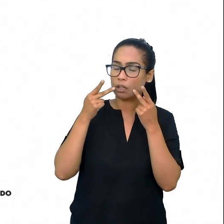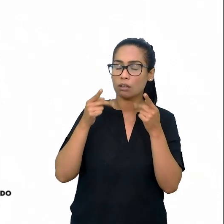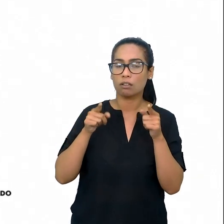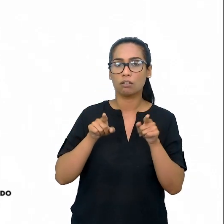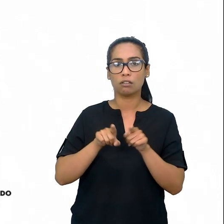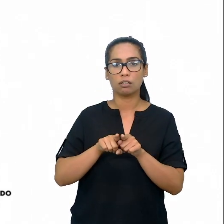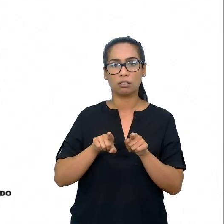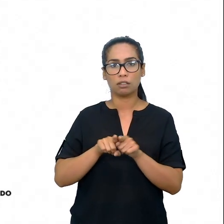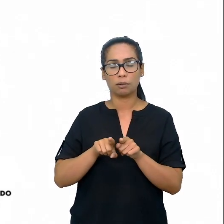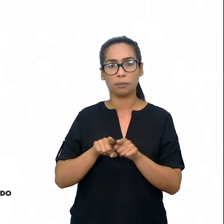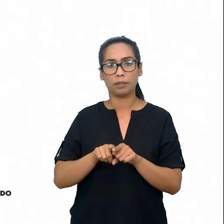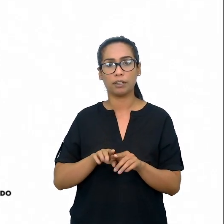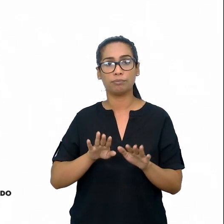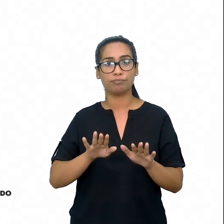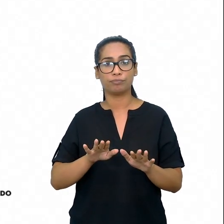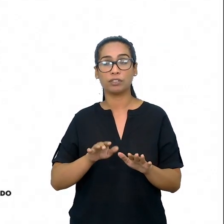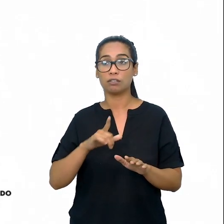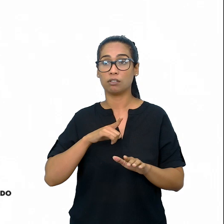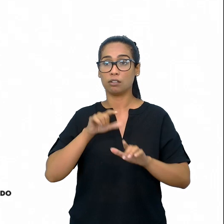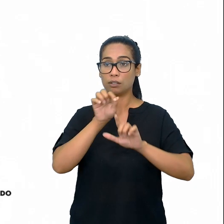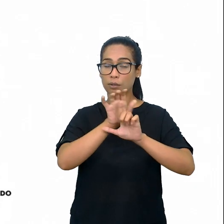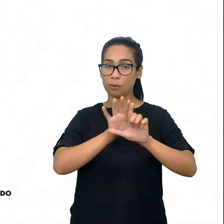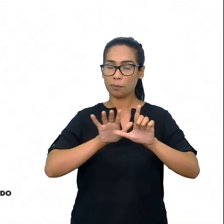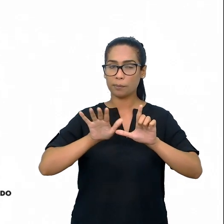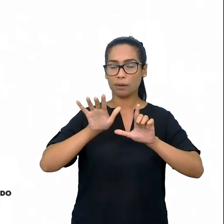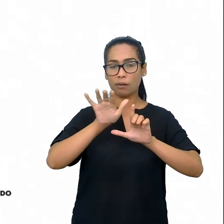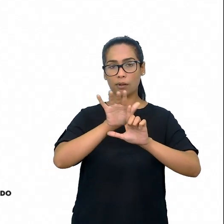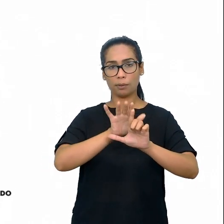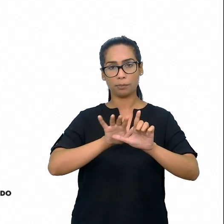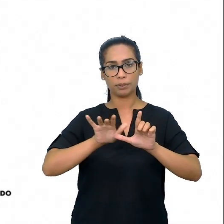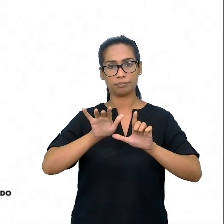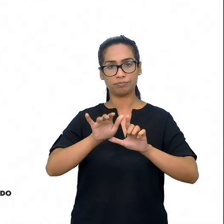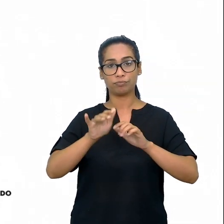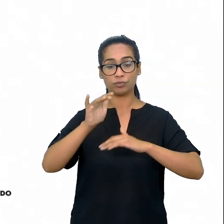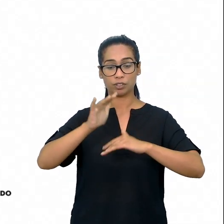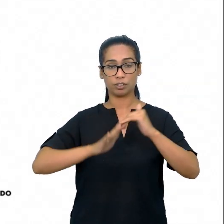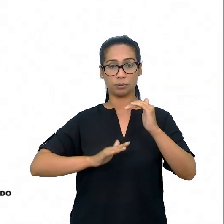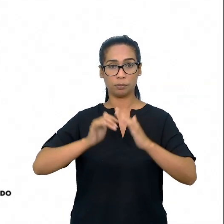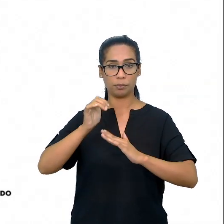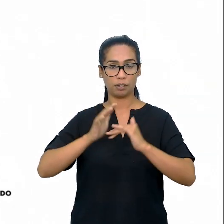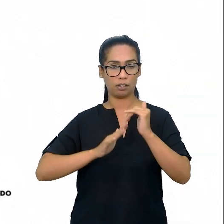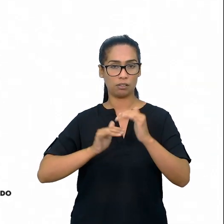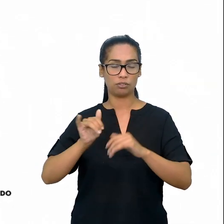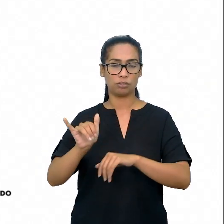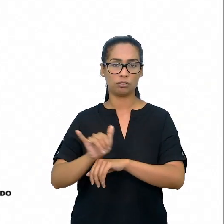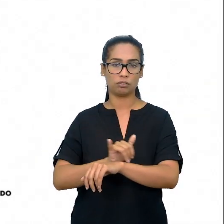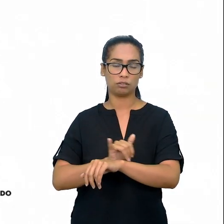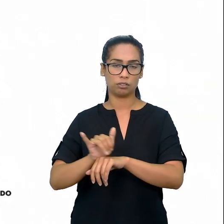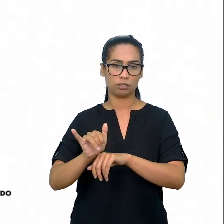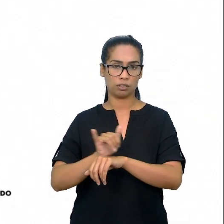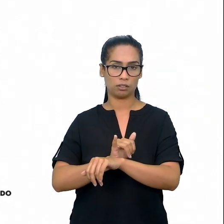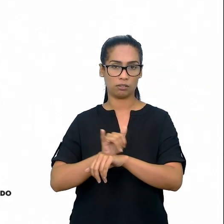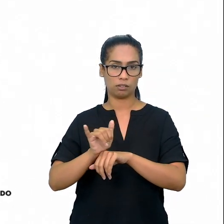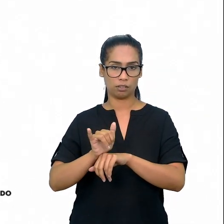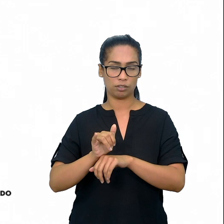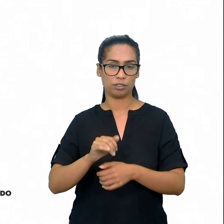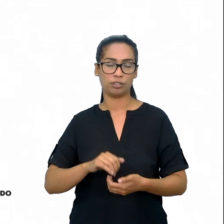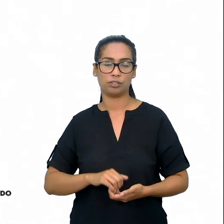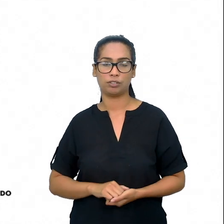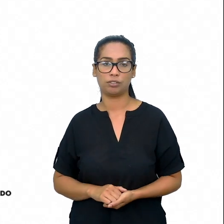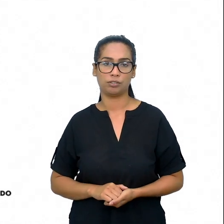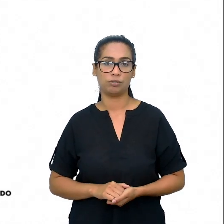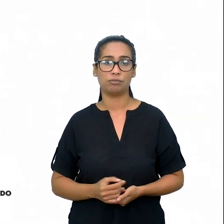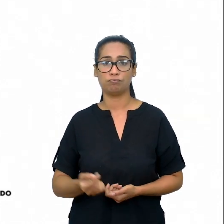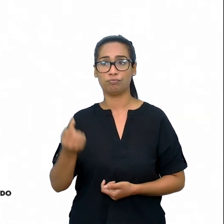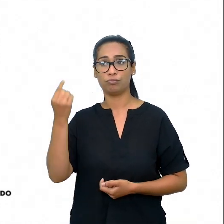para a gente disponível o mapa de habilidades, que na verdade é a mesma habilidade na primeira série, para